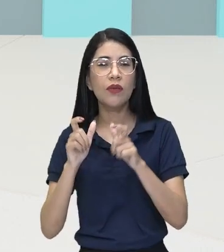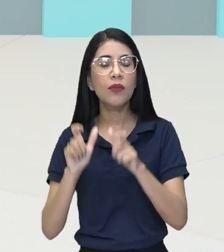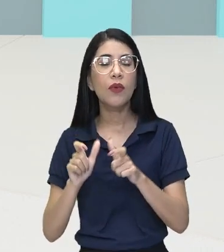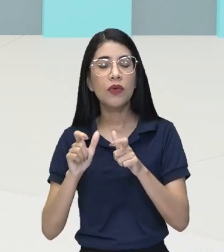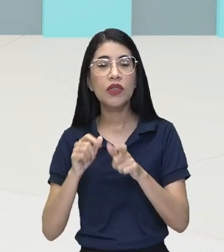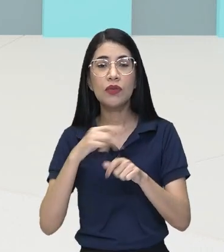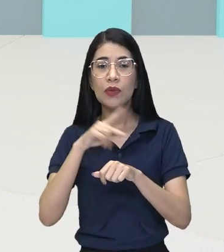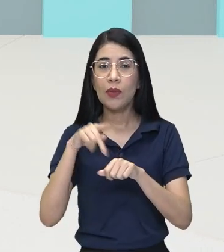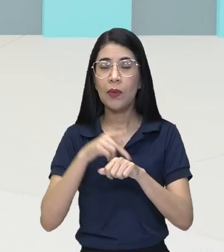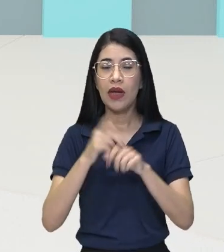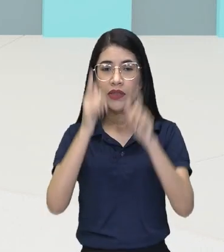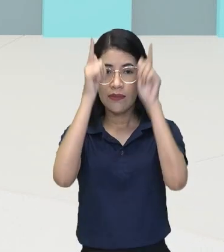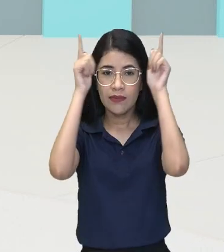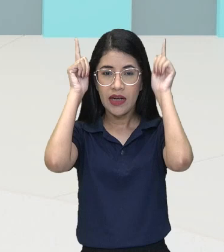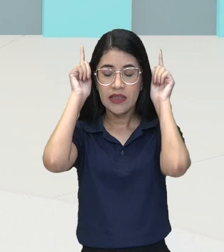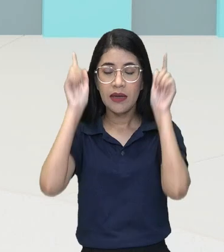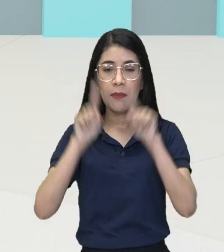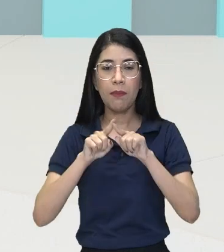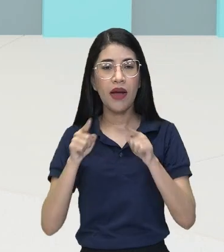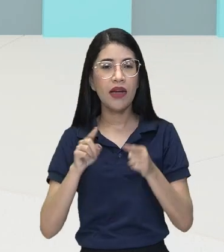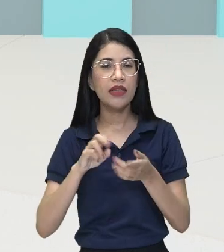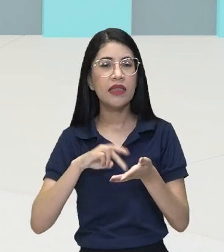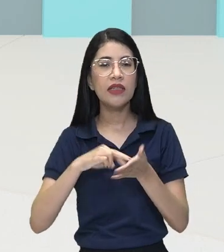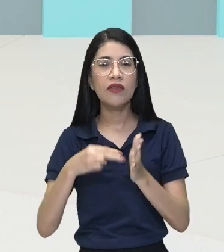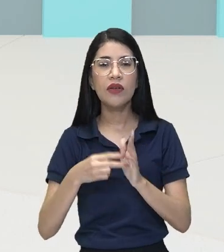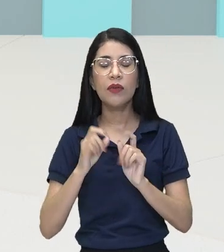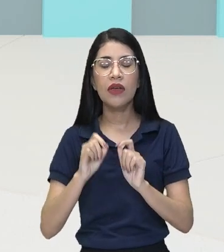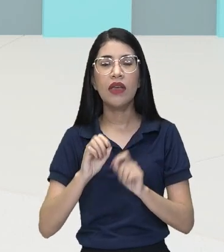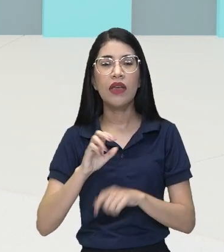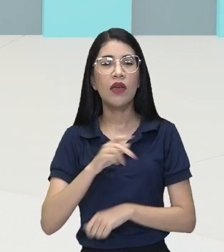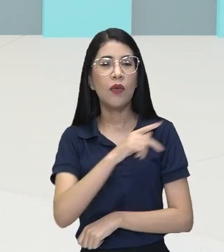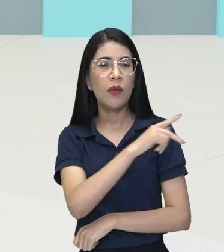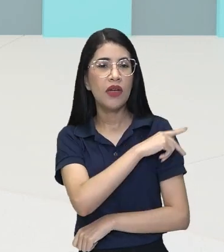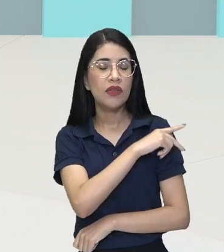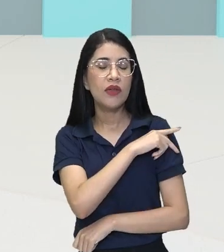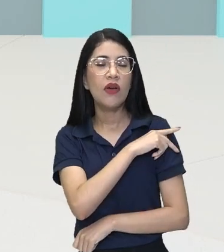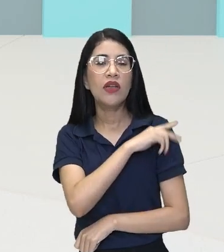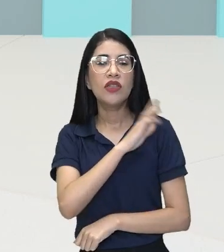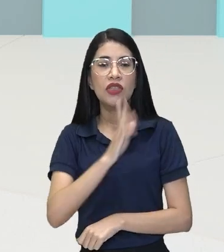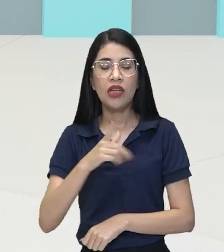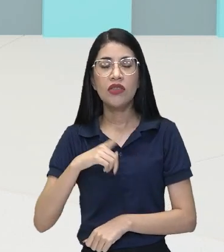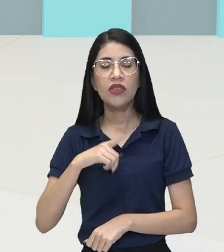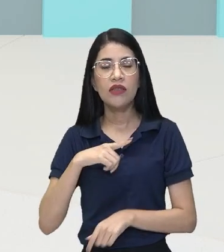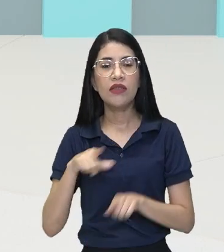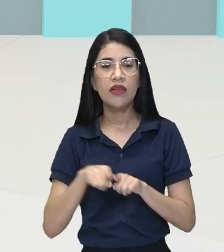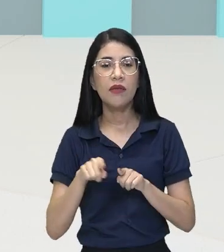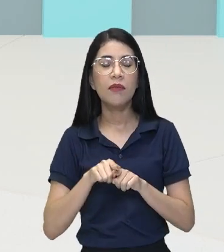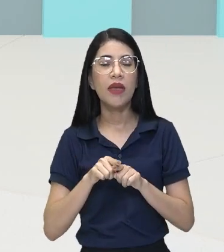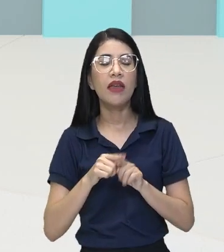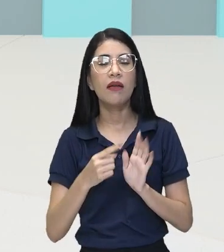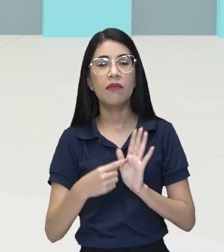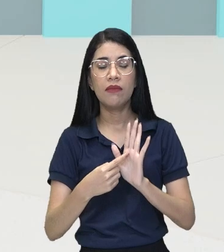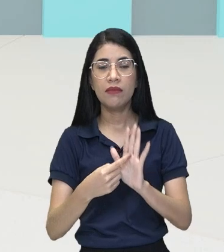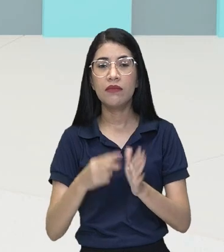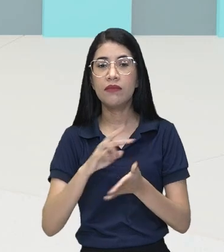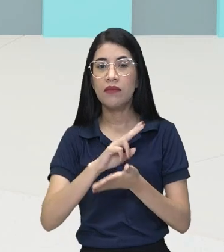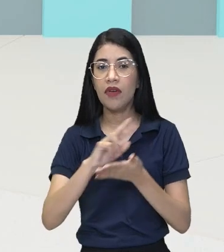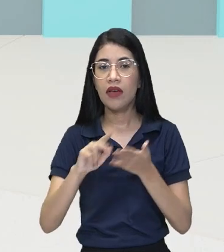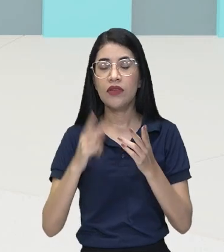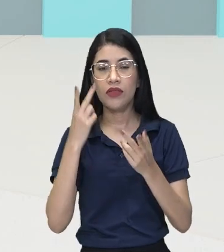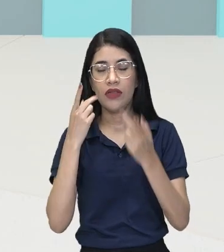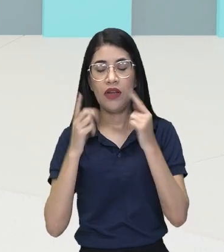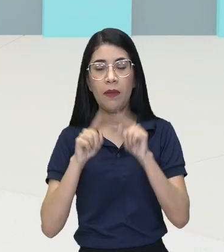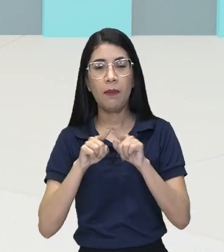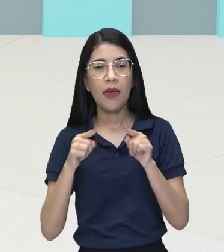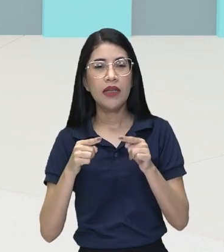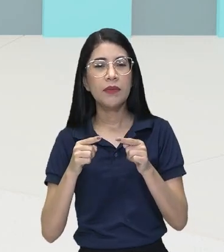Grécia. Isso não quer dizer que o homem da pré-história já não fazia suas encenações. Mas para que algo nasça,